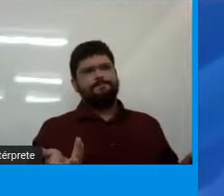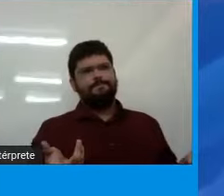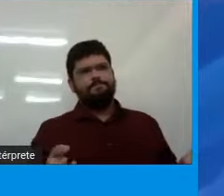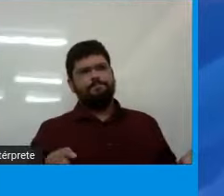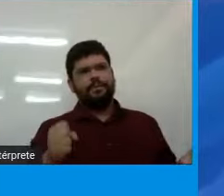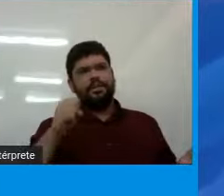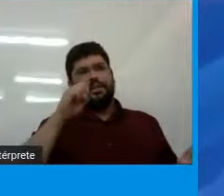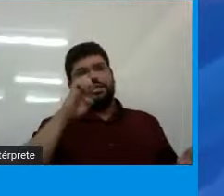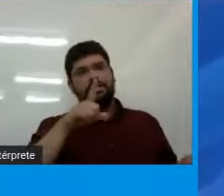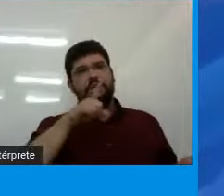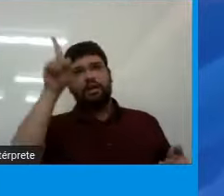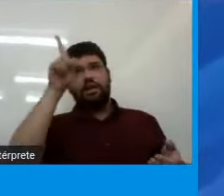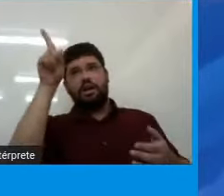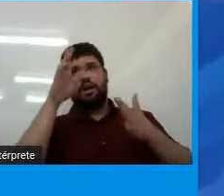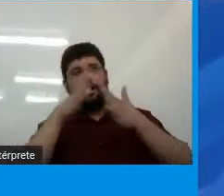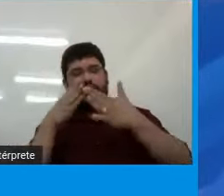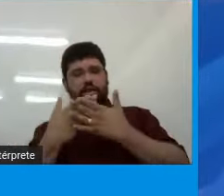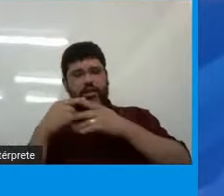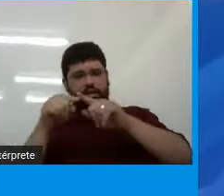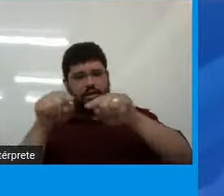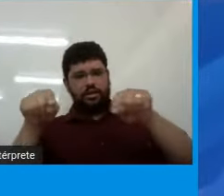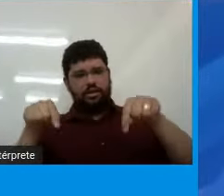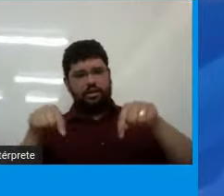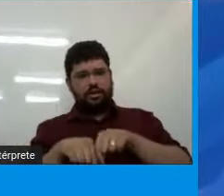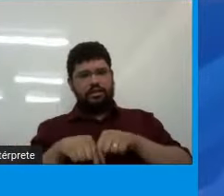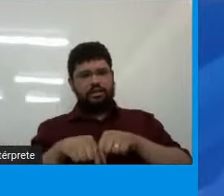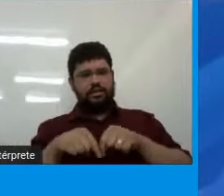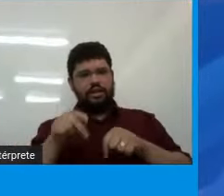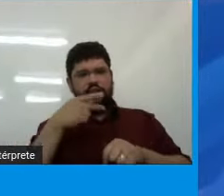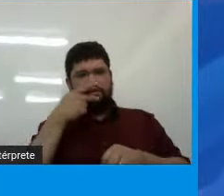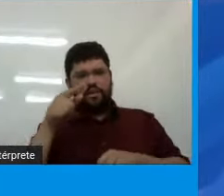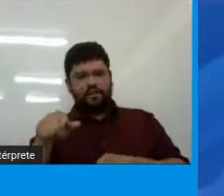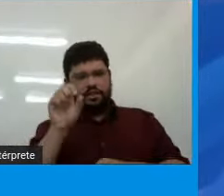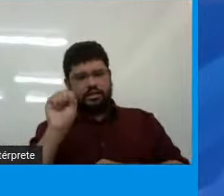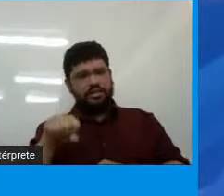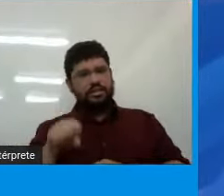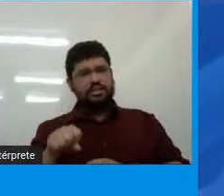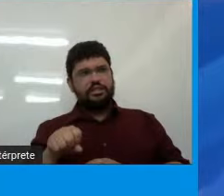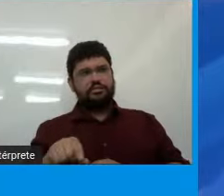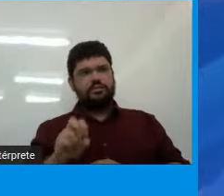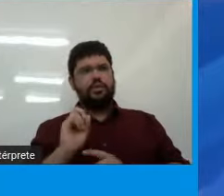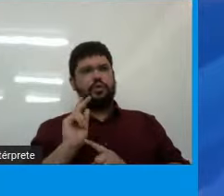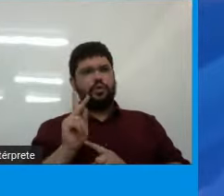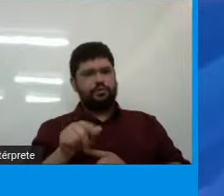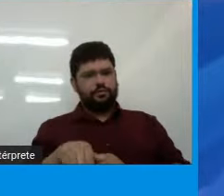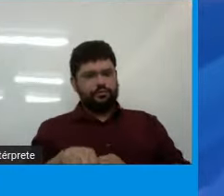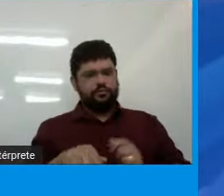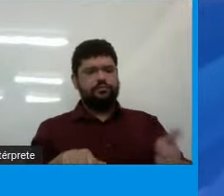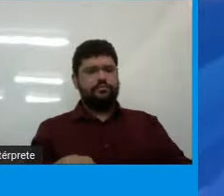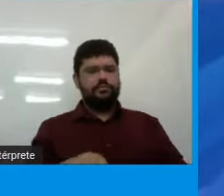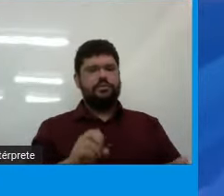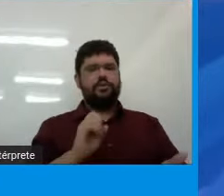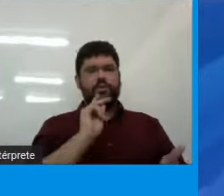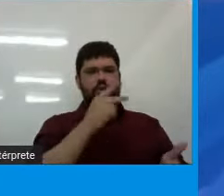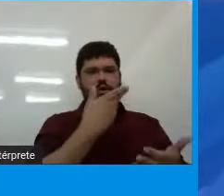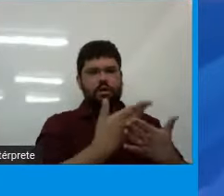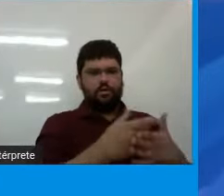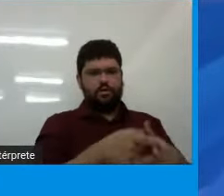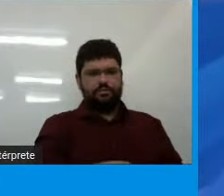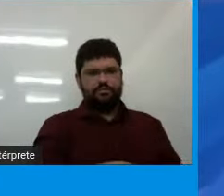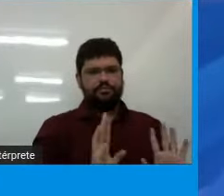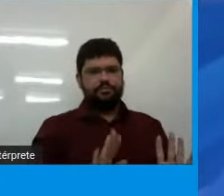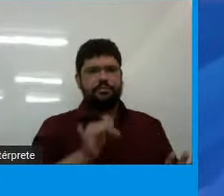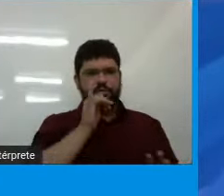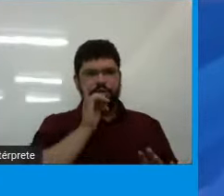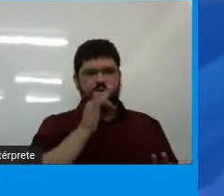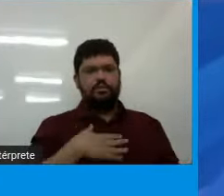presencial, eu passaria essa informação no presencial? Se sim, ok, essa atividade vale como aula. Por exemplo, eu vou